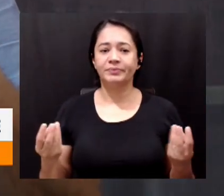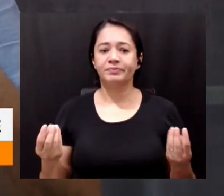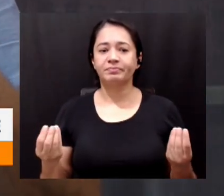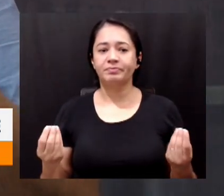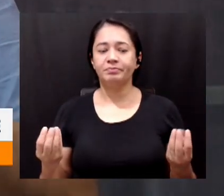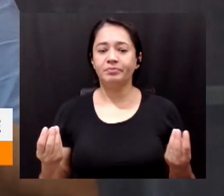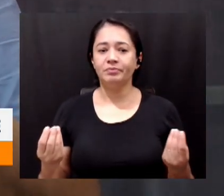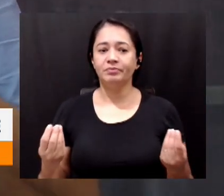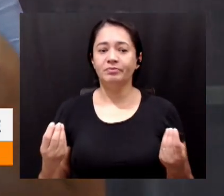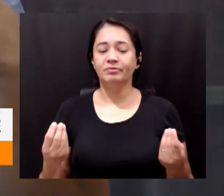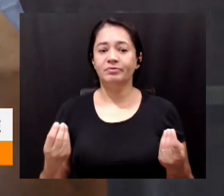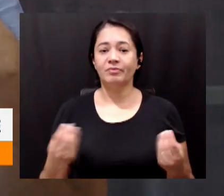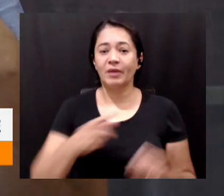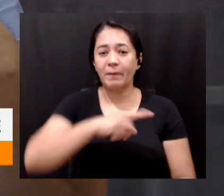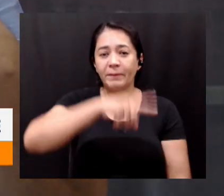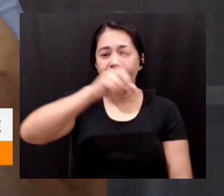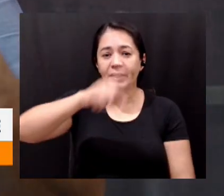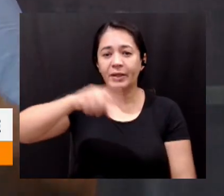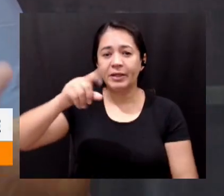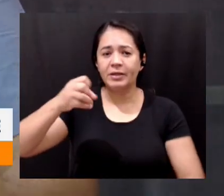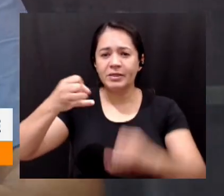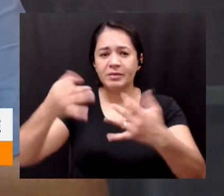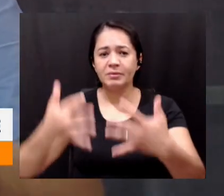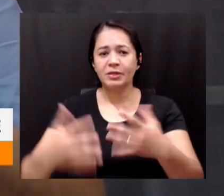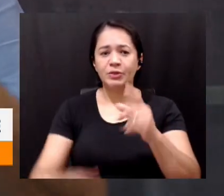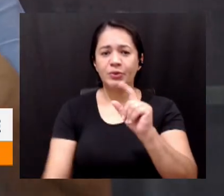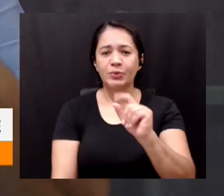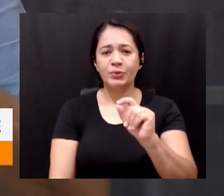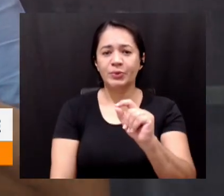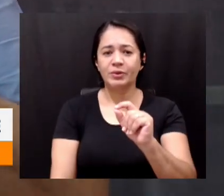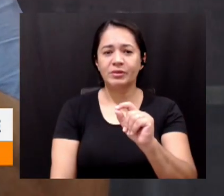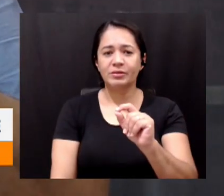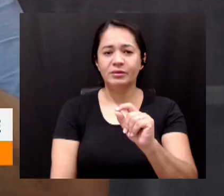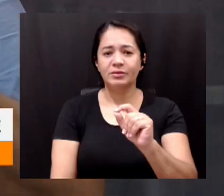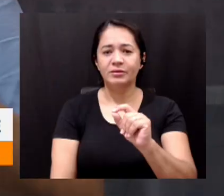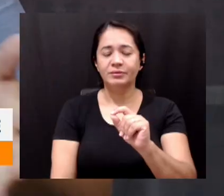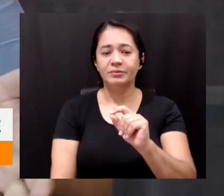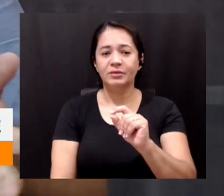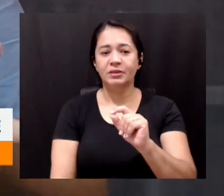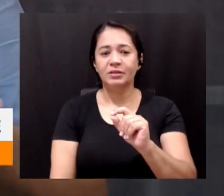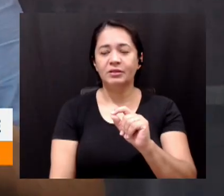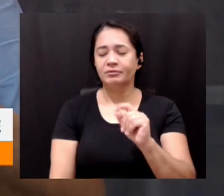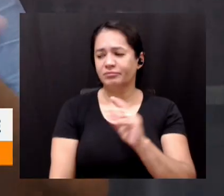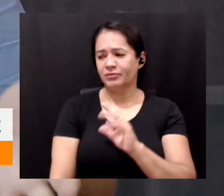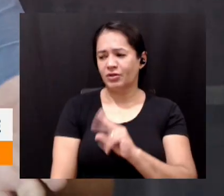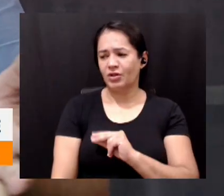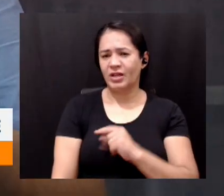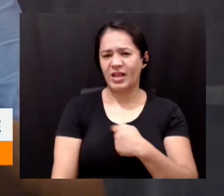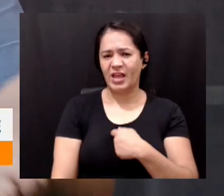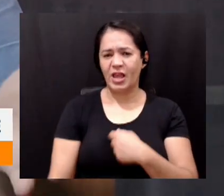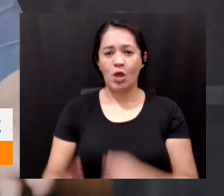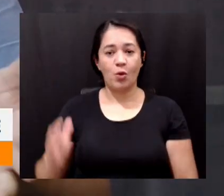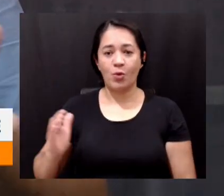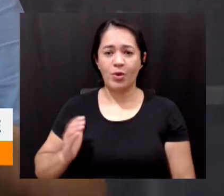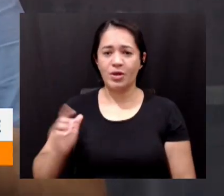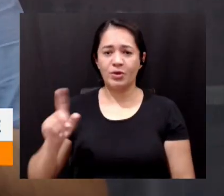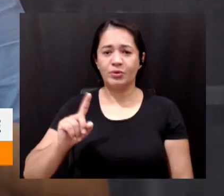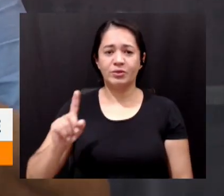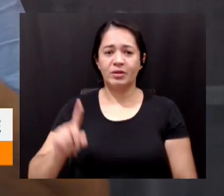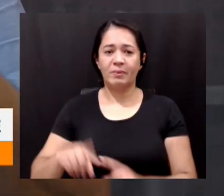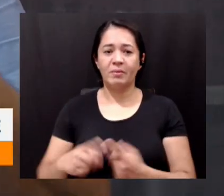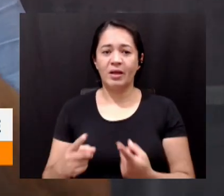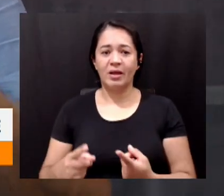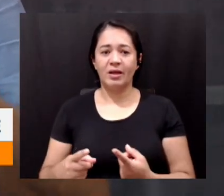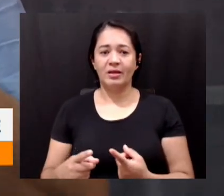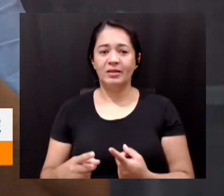probabilisticamente falando, né, e logicamente falando, uma coisa assim, não, eu não vou enriquecer com isso, uma hora vai dar ruim, né,